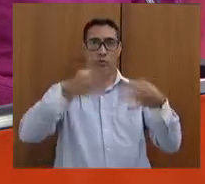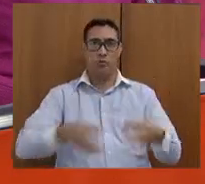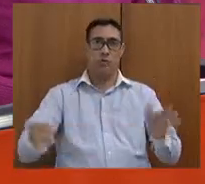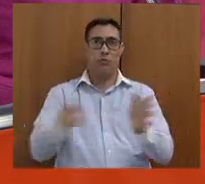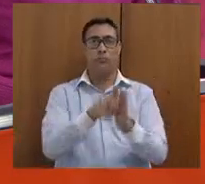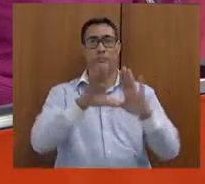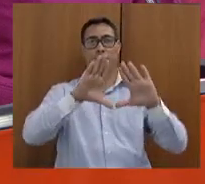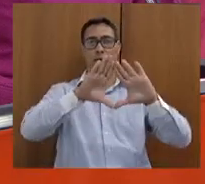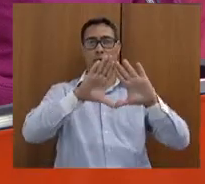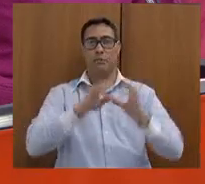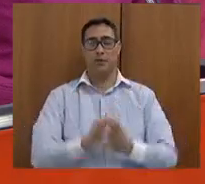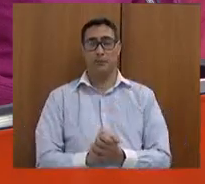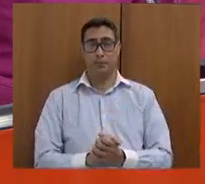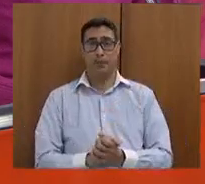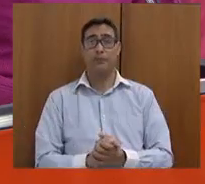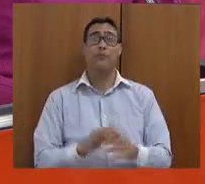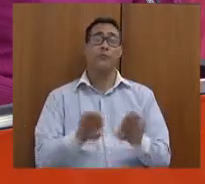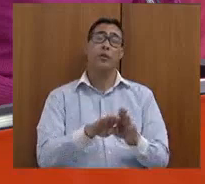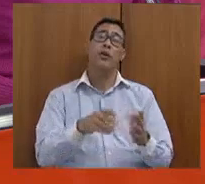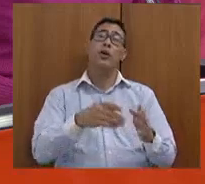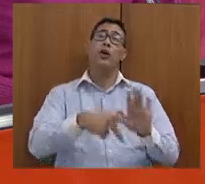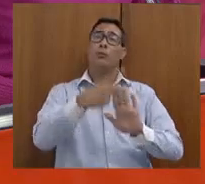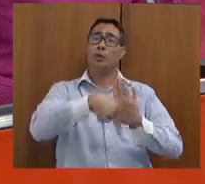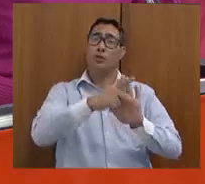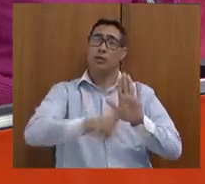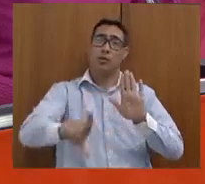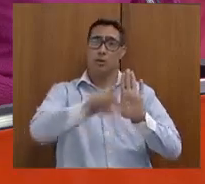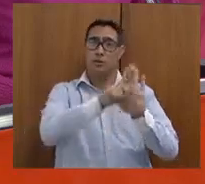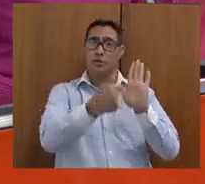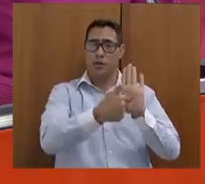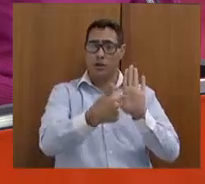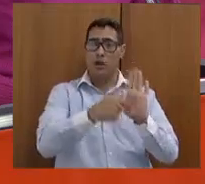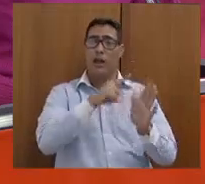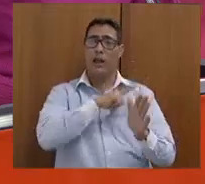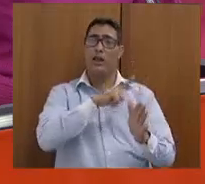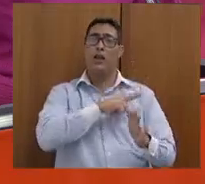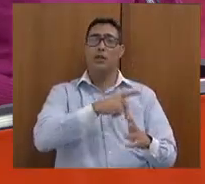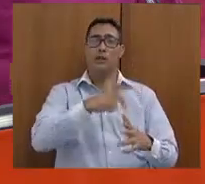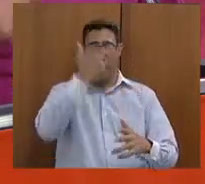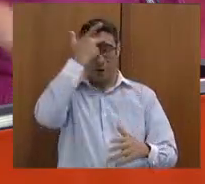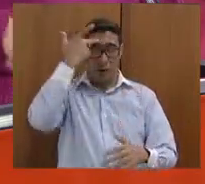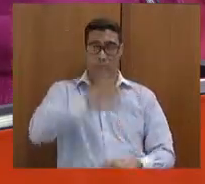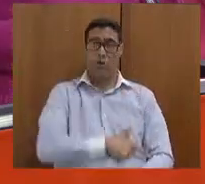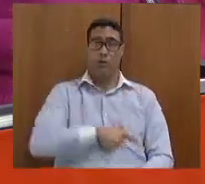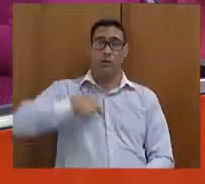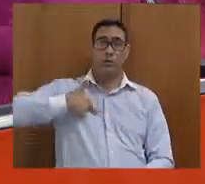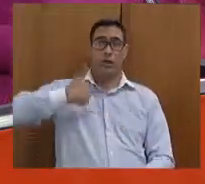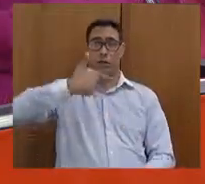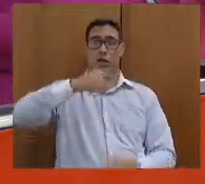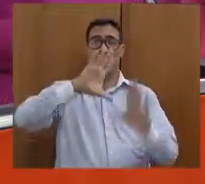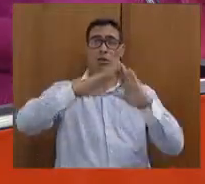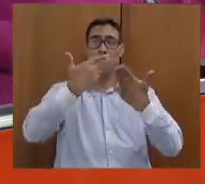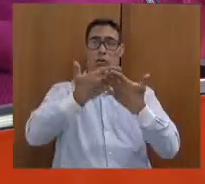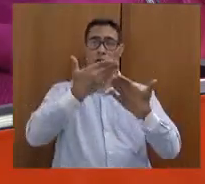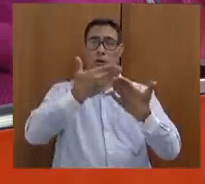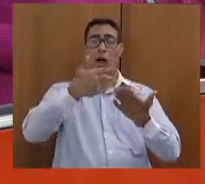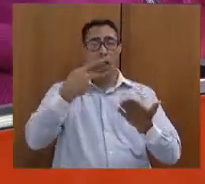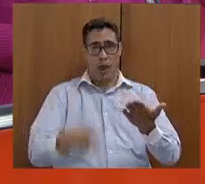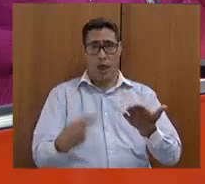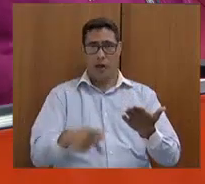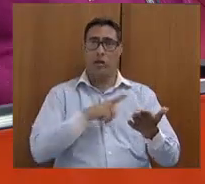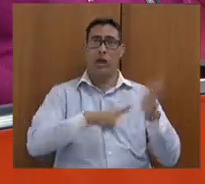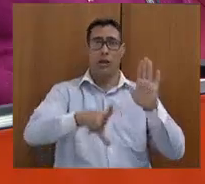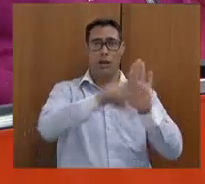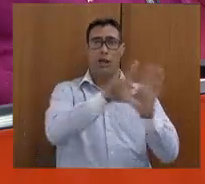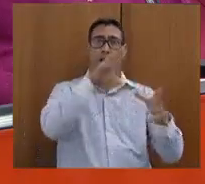É sobre o projeto de lei de segurança armada nas escolas o projeto de lei está aqui nesse momento